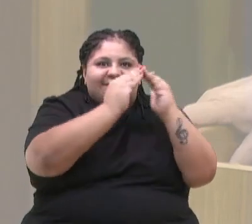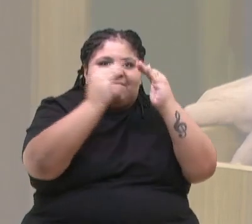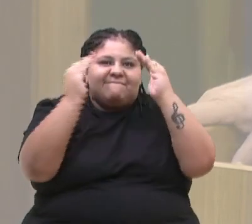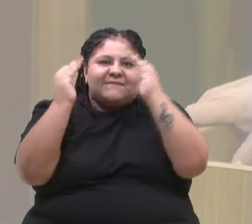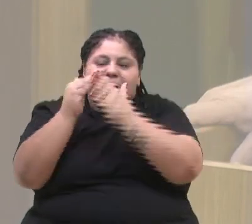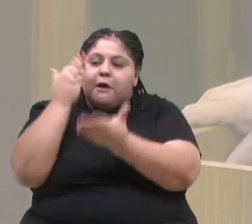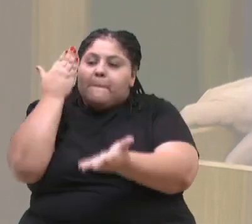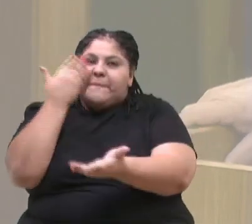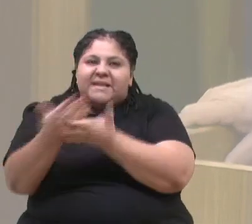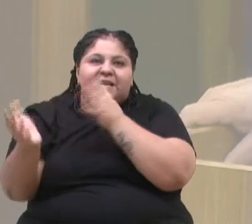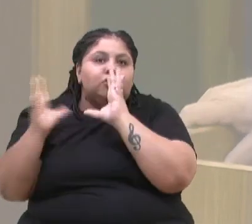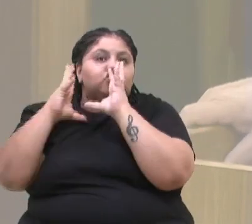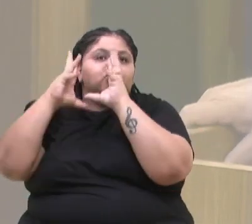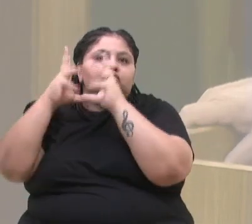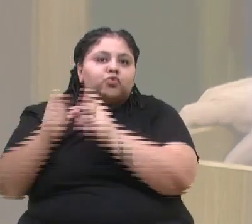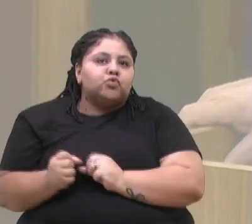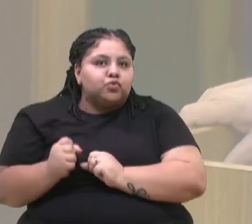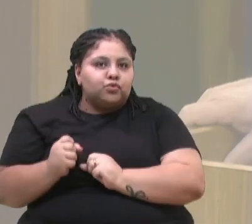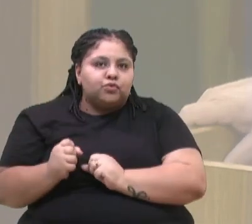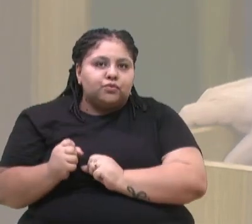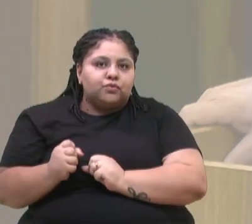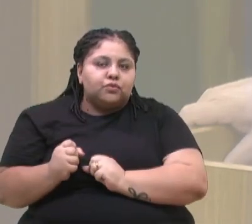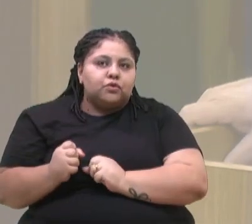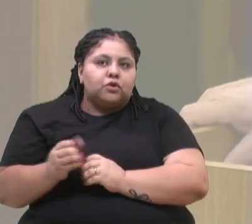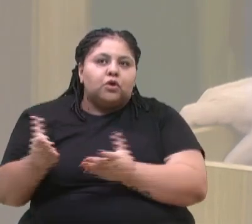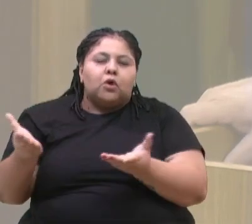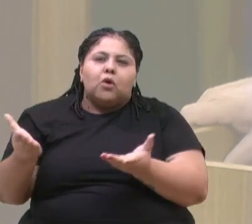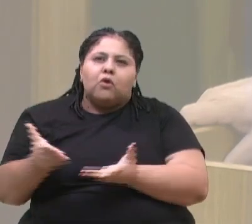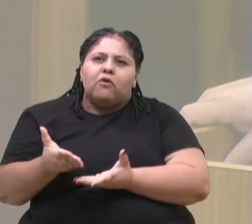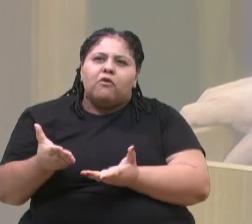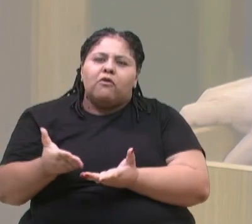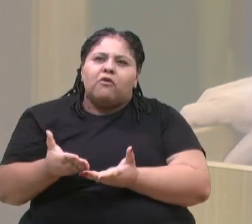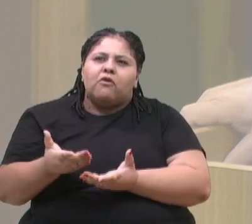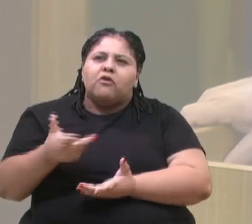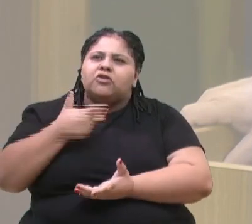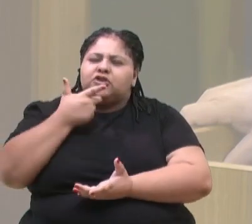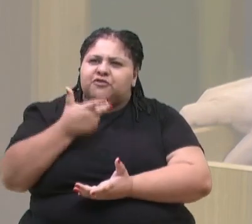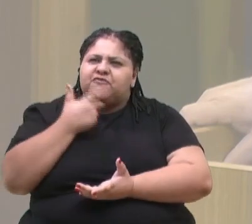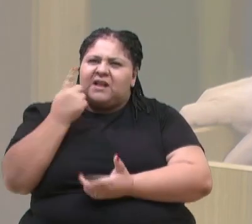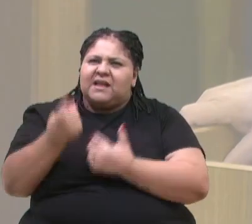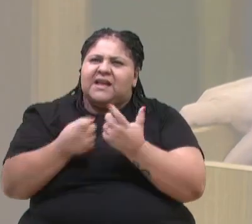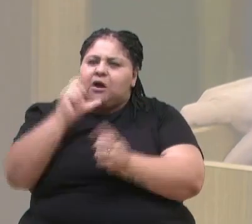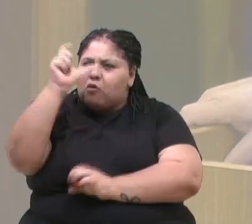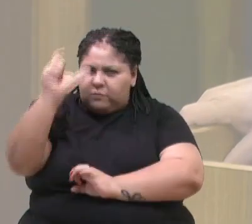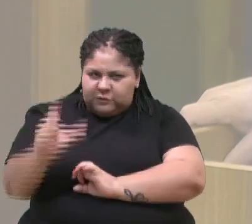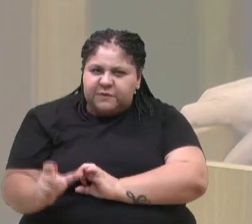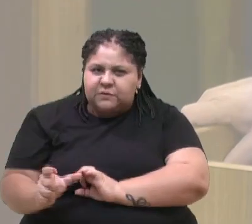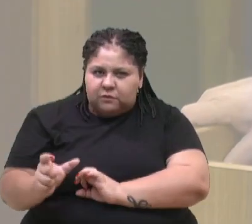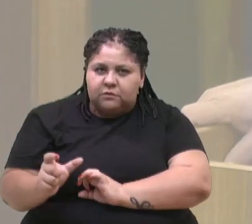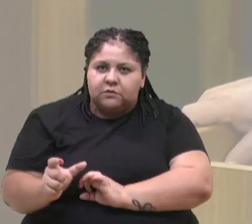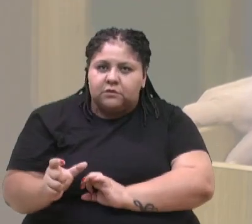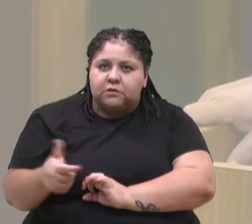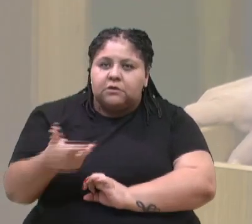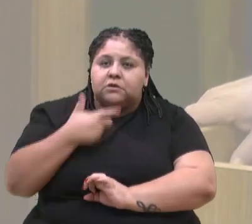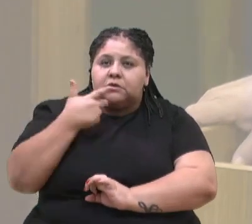vejo agora hoje eu até falei com algumas pessoas no fim de semana, até ontem, eu disse